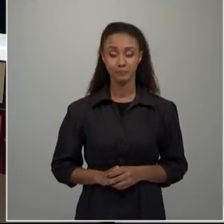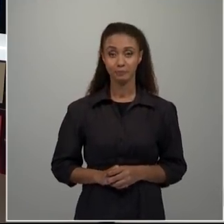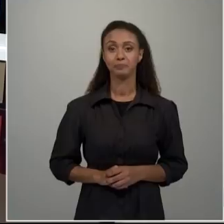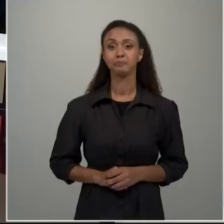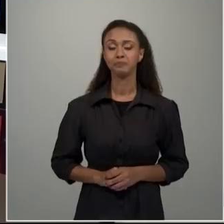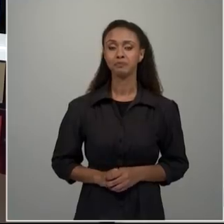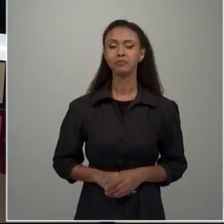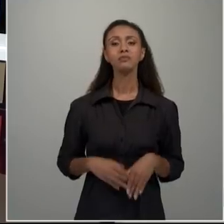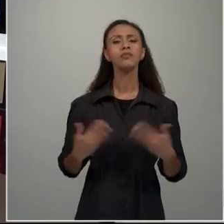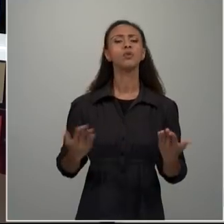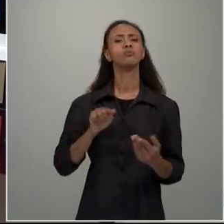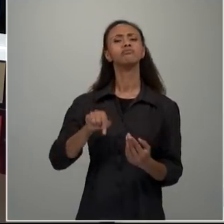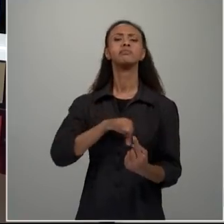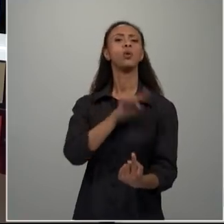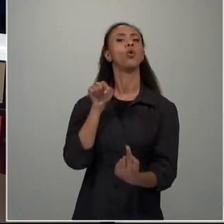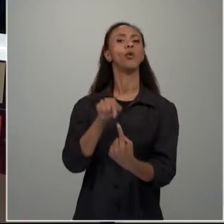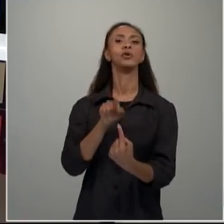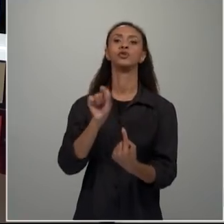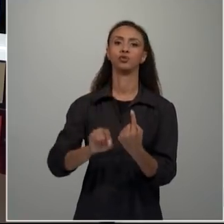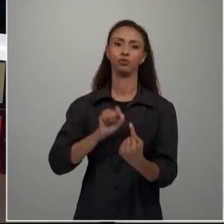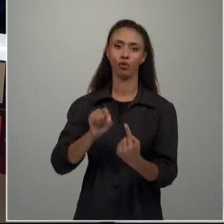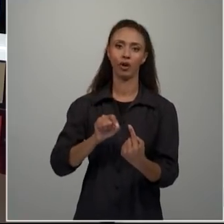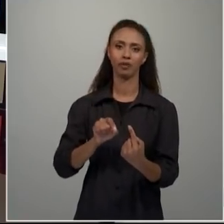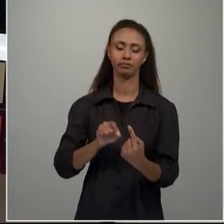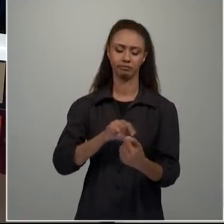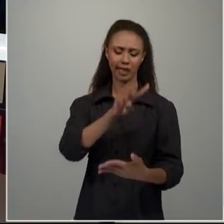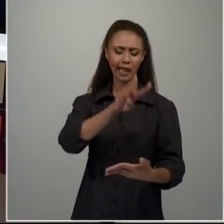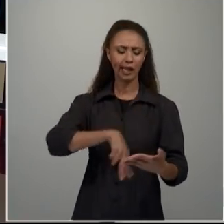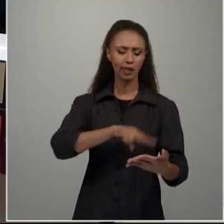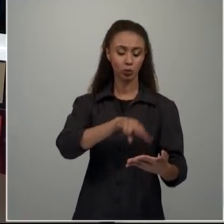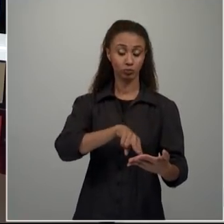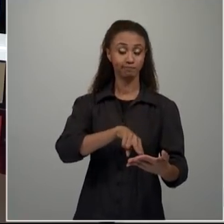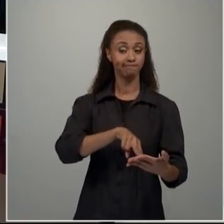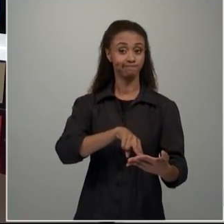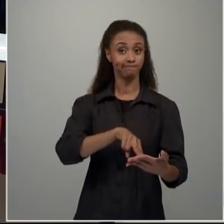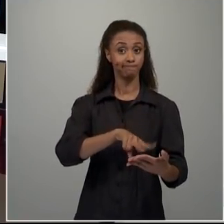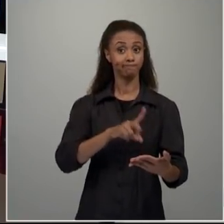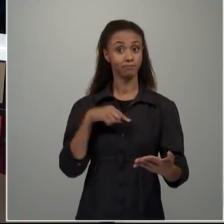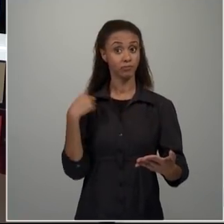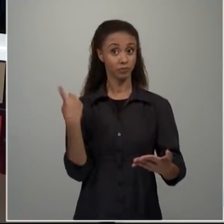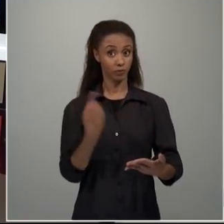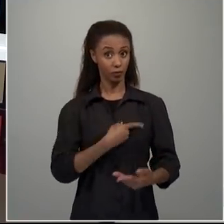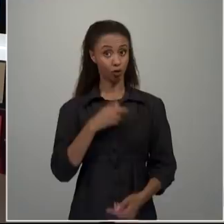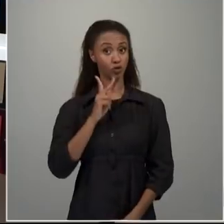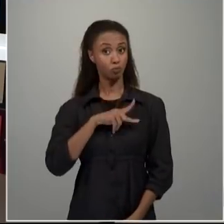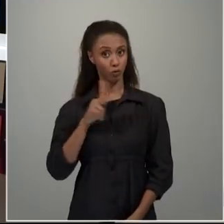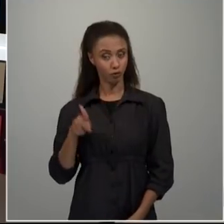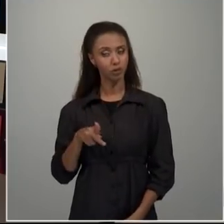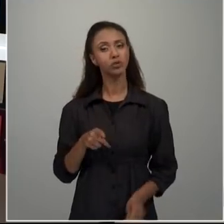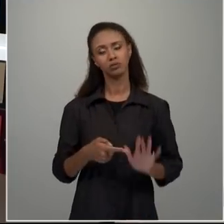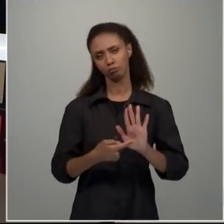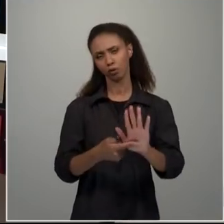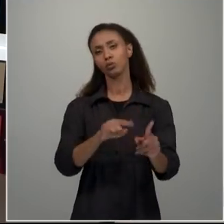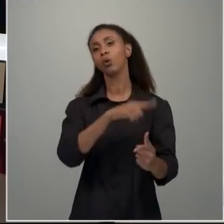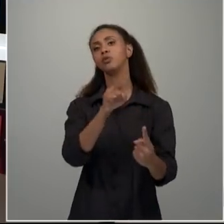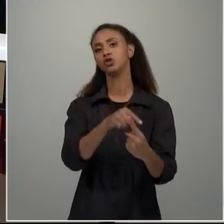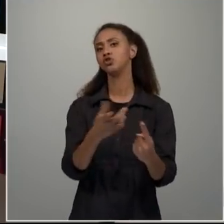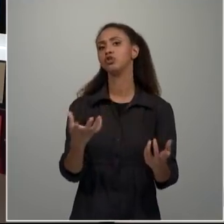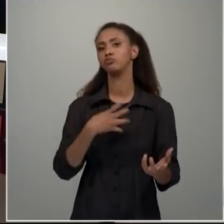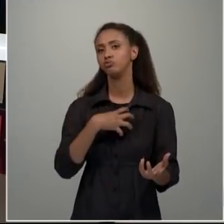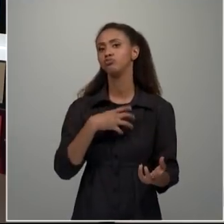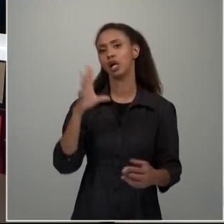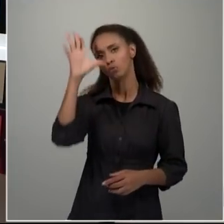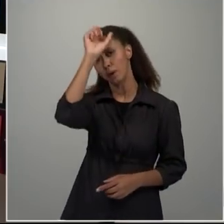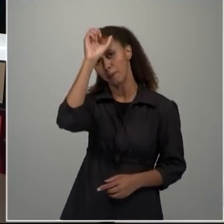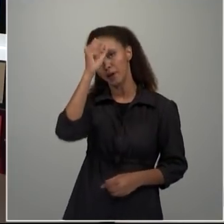qual é o objetivo da leitura nós como professoras estabelecemos para você um objetivo de aprendizagem então